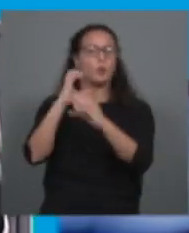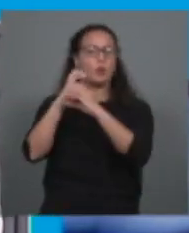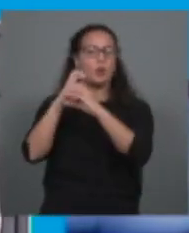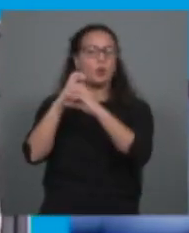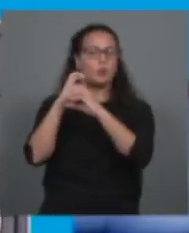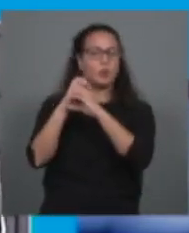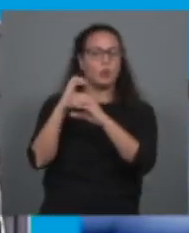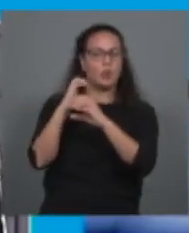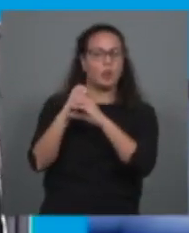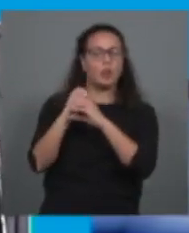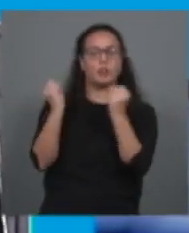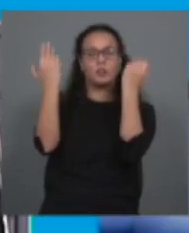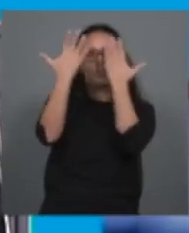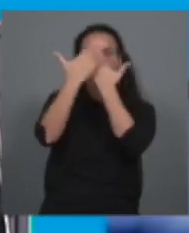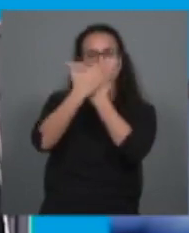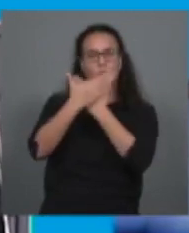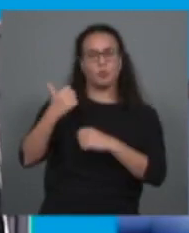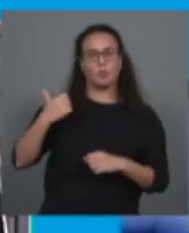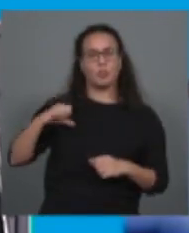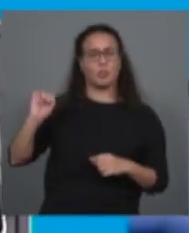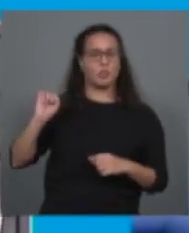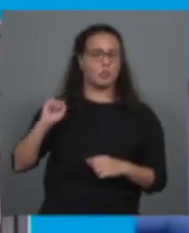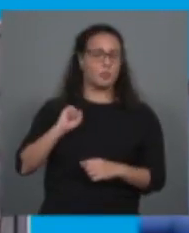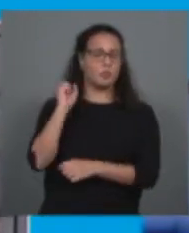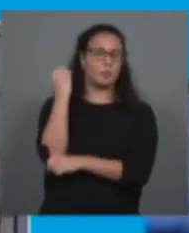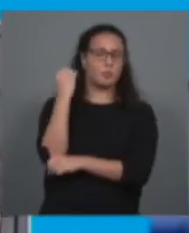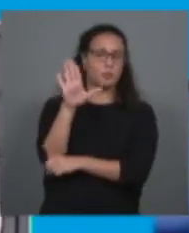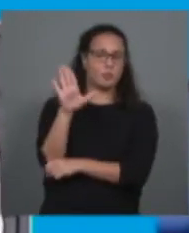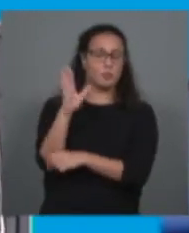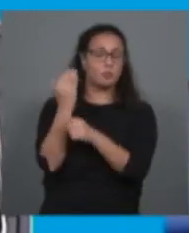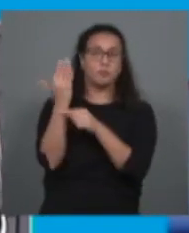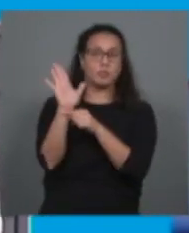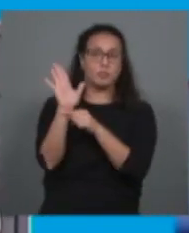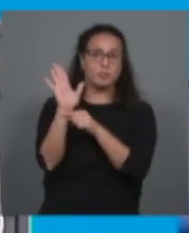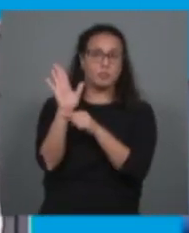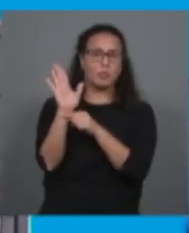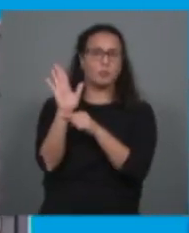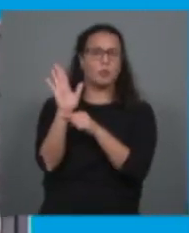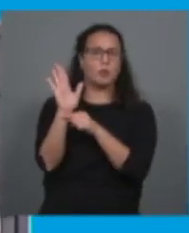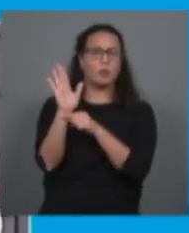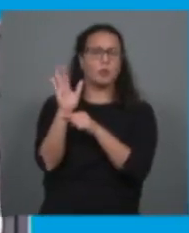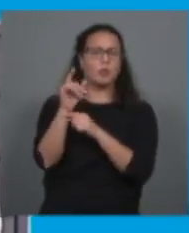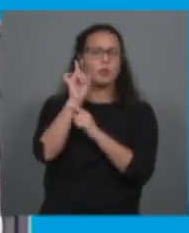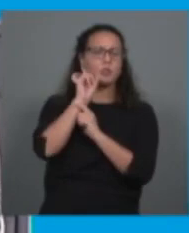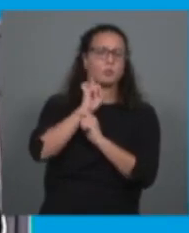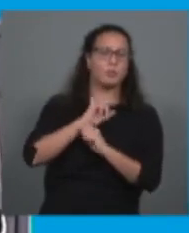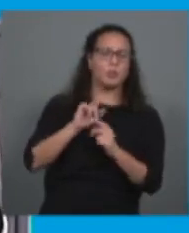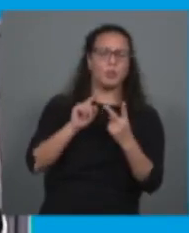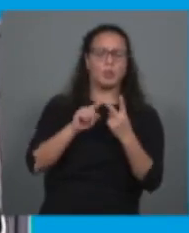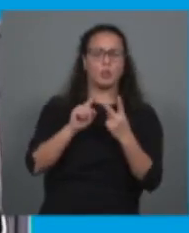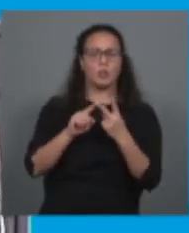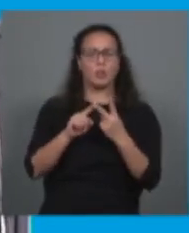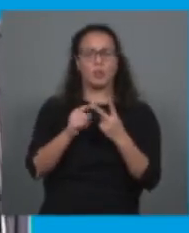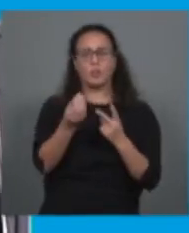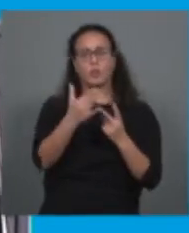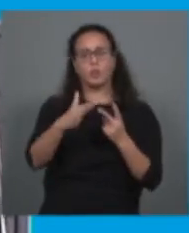noturnos, por exemplo, em Espanha isso acontece, que não têm paragens, ou que tendo paragens, as mulheres e os menores estão autorizados a pedir para sair em